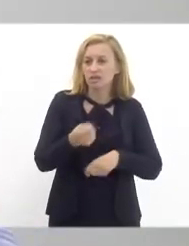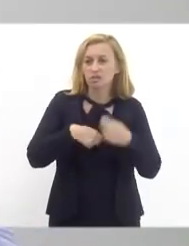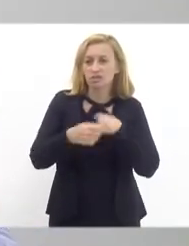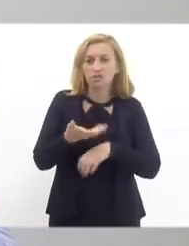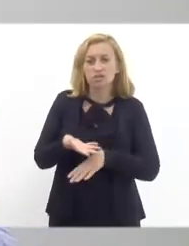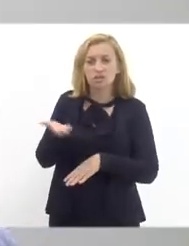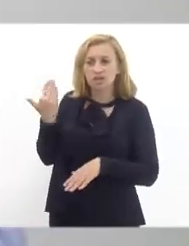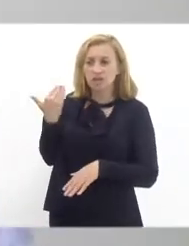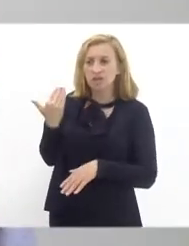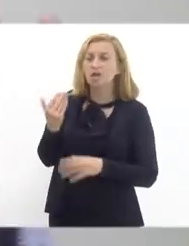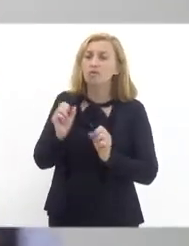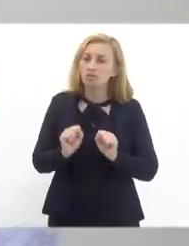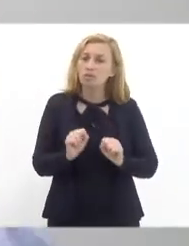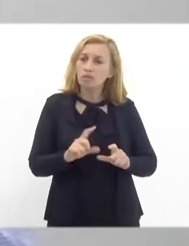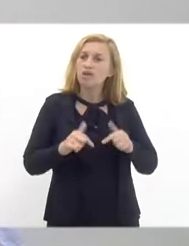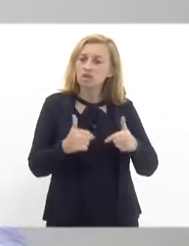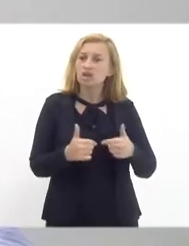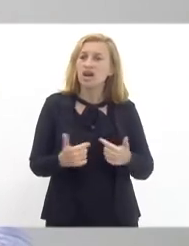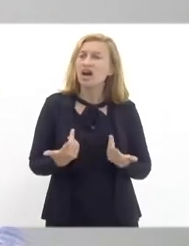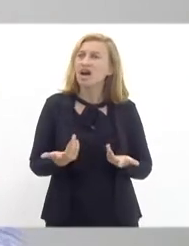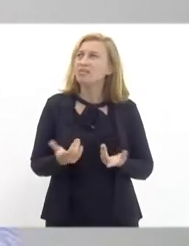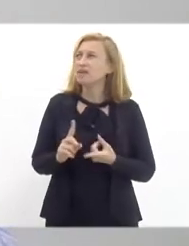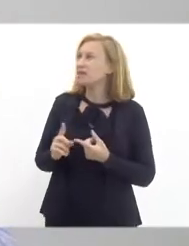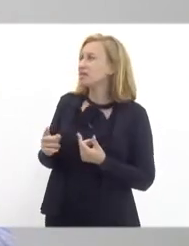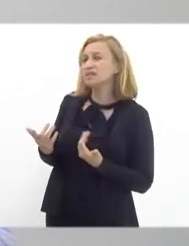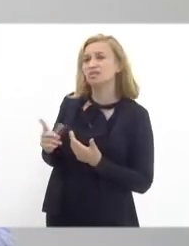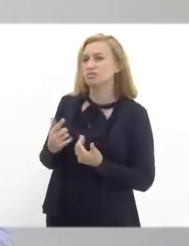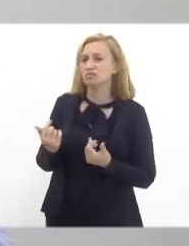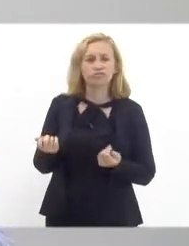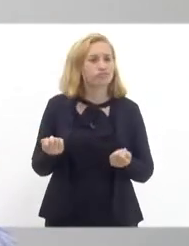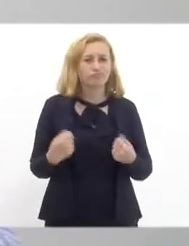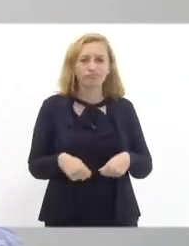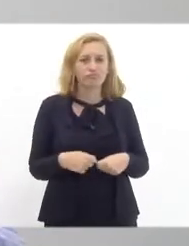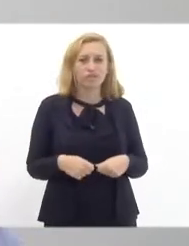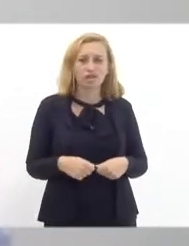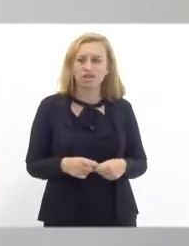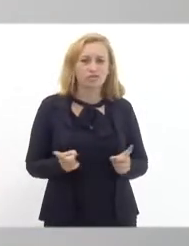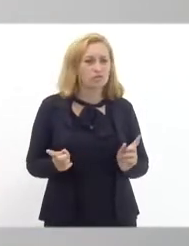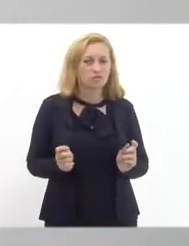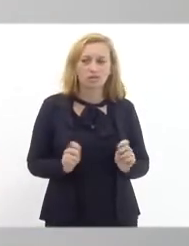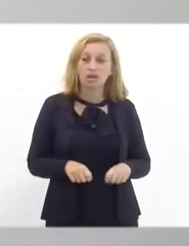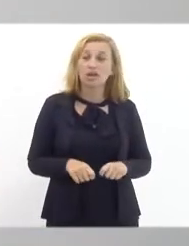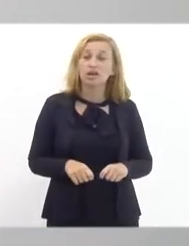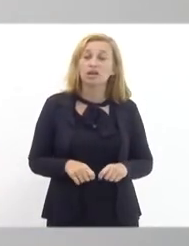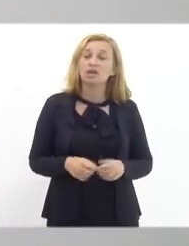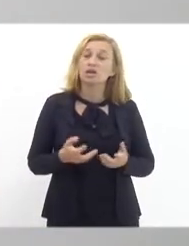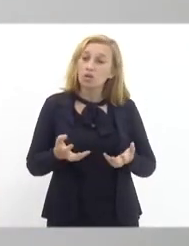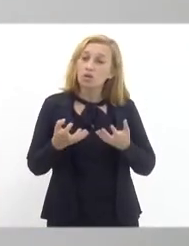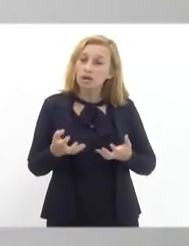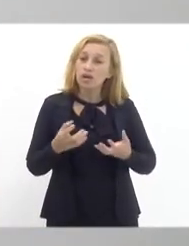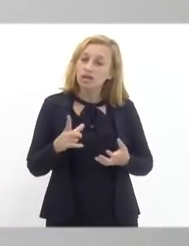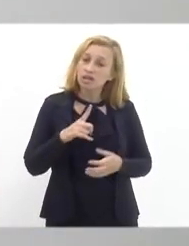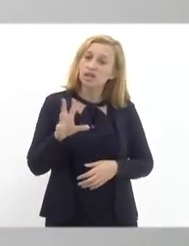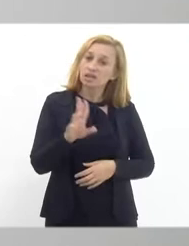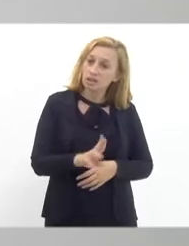ocupar isso. Ah, mas não, mas tem que fazer... Não, assim não dá. Não é que eu não queira, mas eu quero que tenha